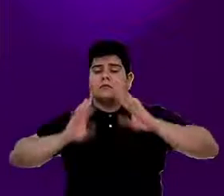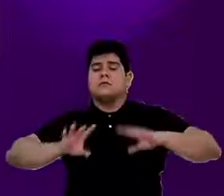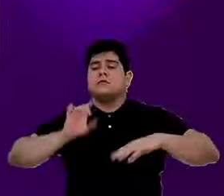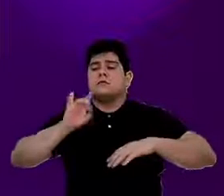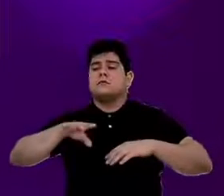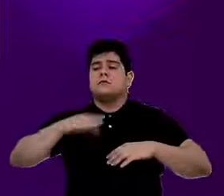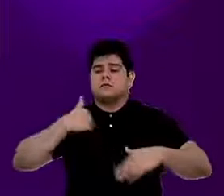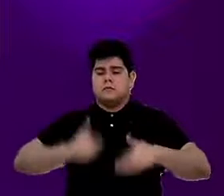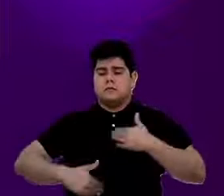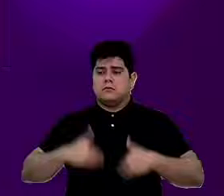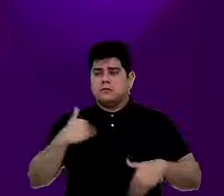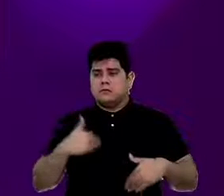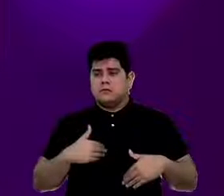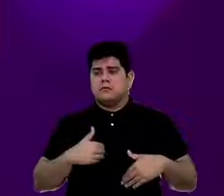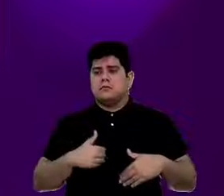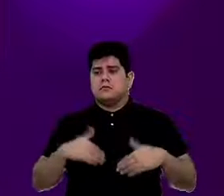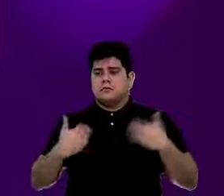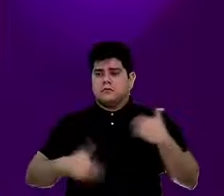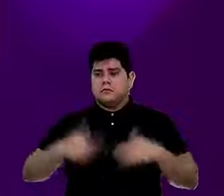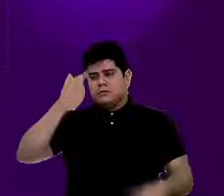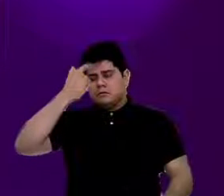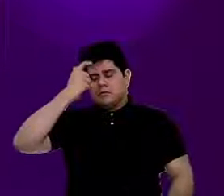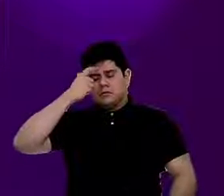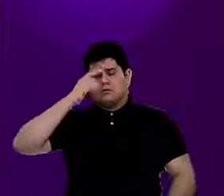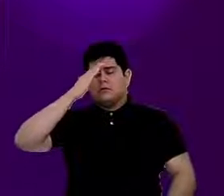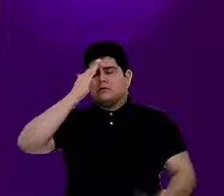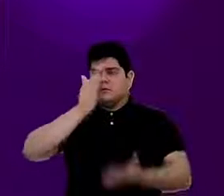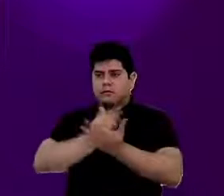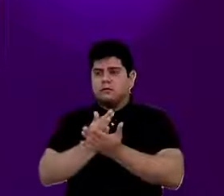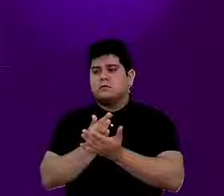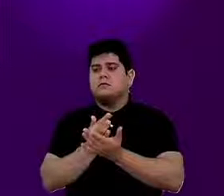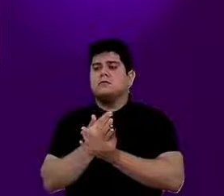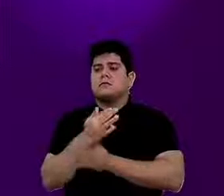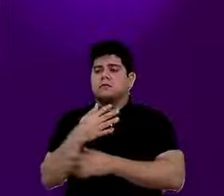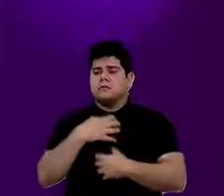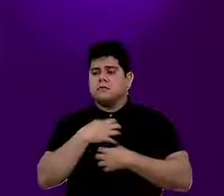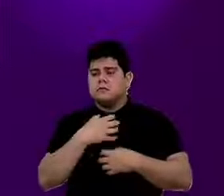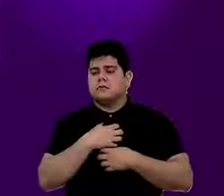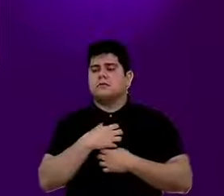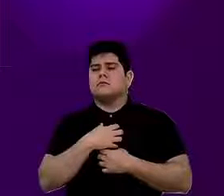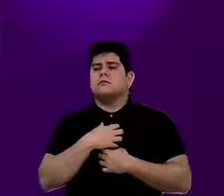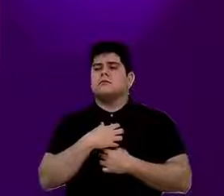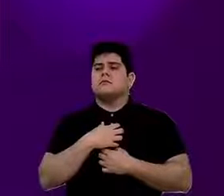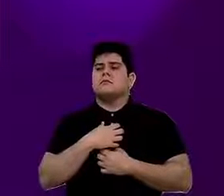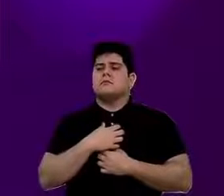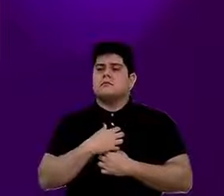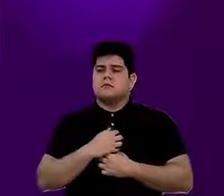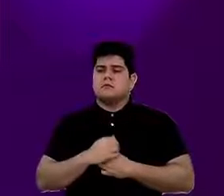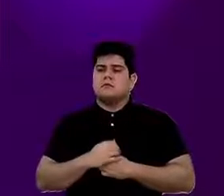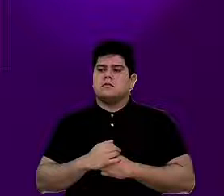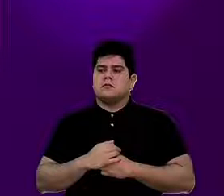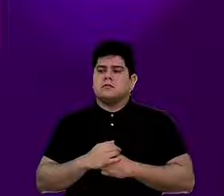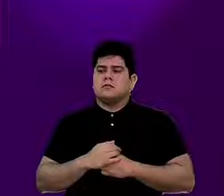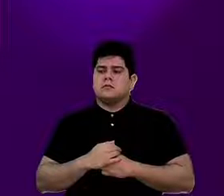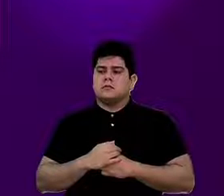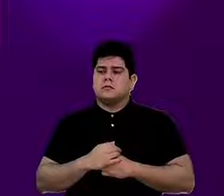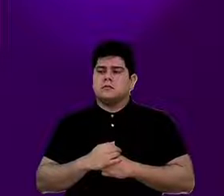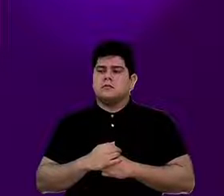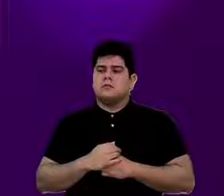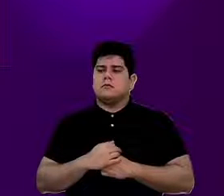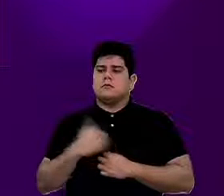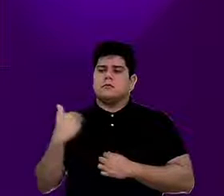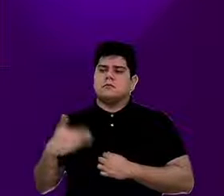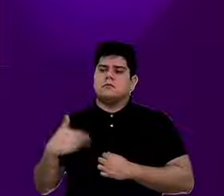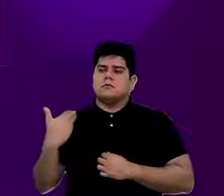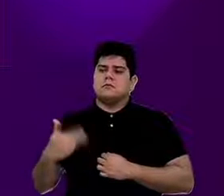aspecto físico, mental, espiritual, emocional, biopsicossocial. Mas, com o passar do tempo, eu vi